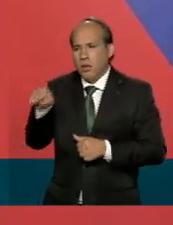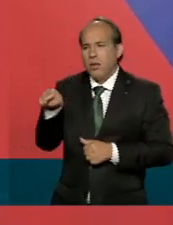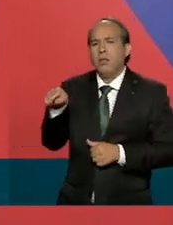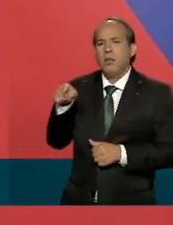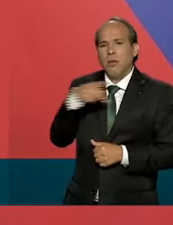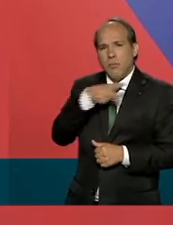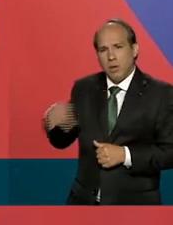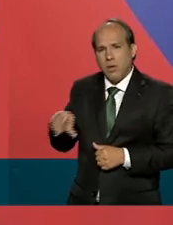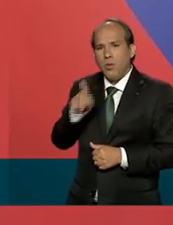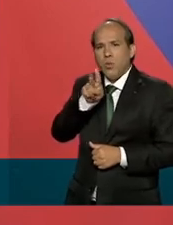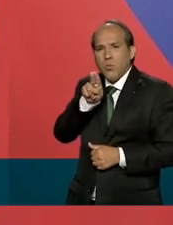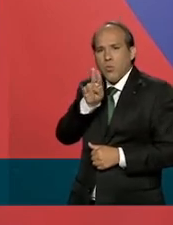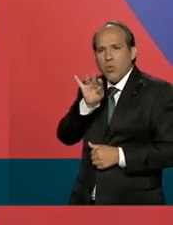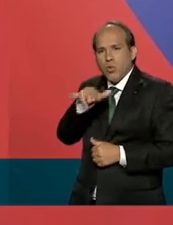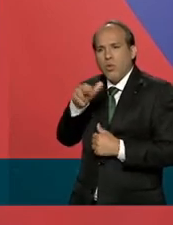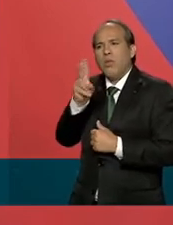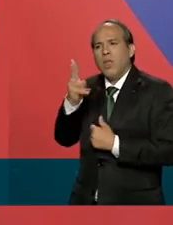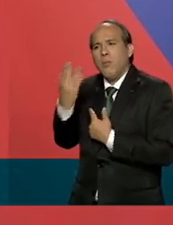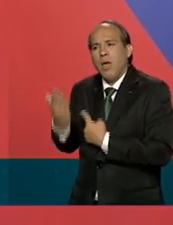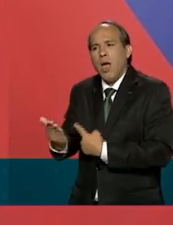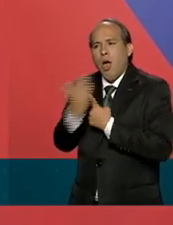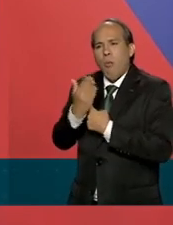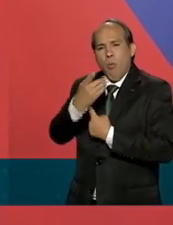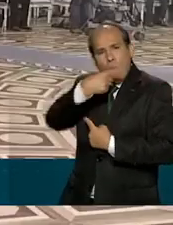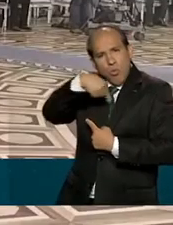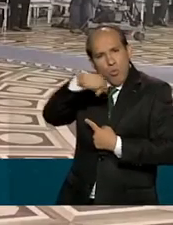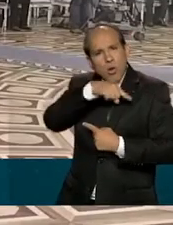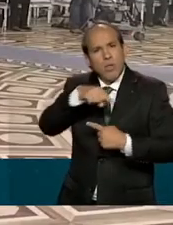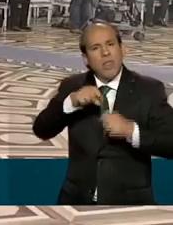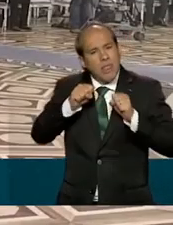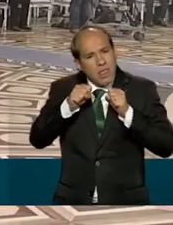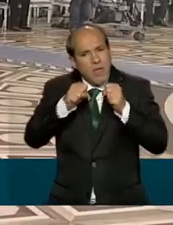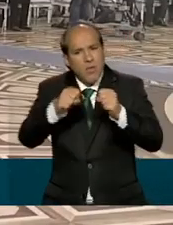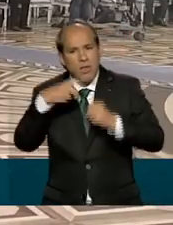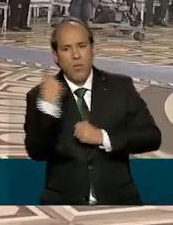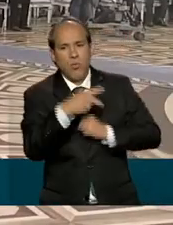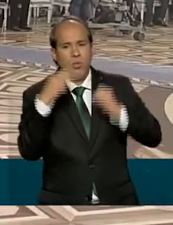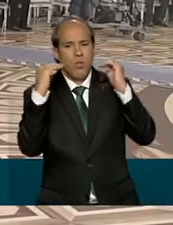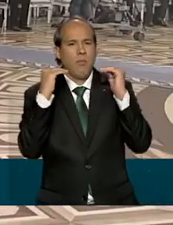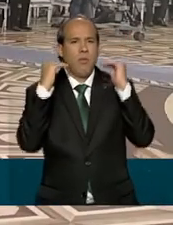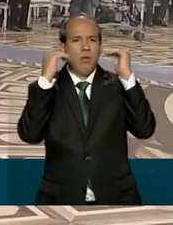lado em defesa da nossa soberania. Muito obrigado.